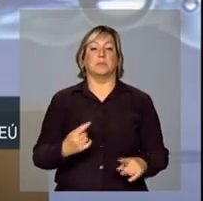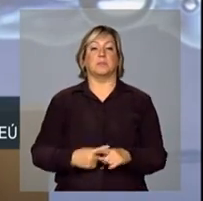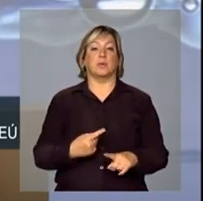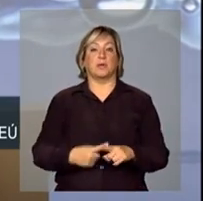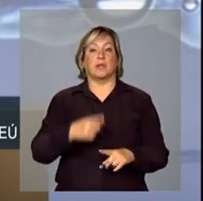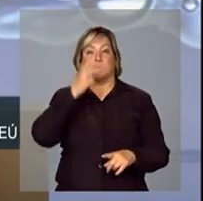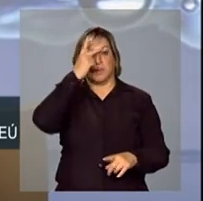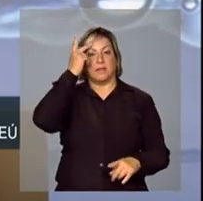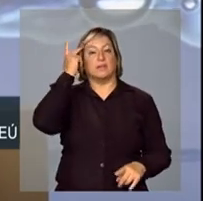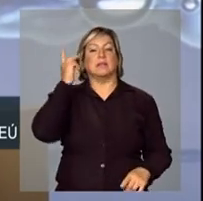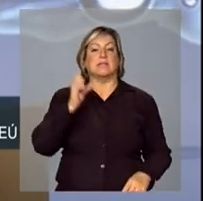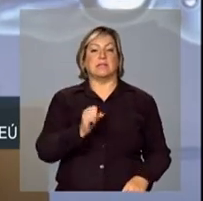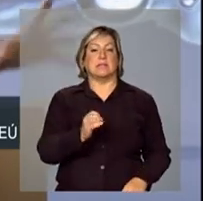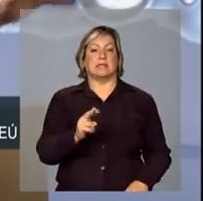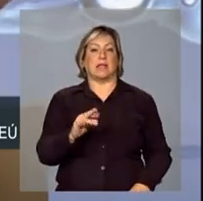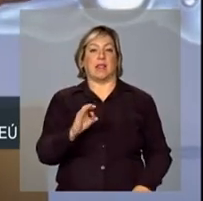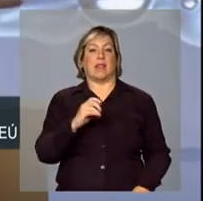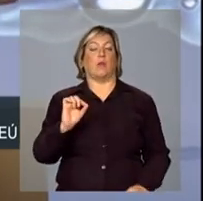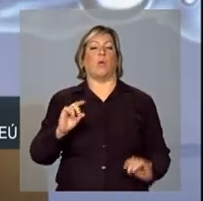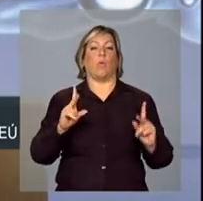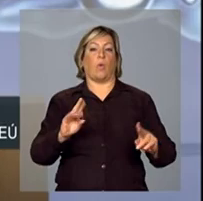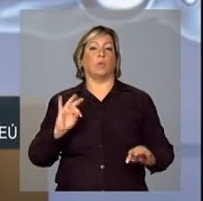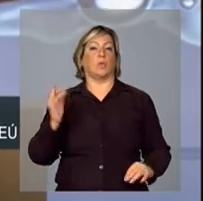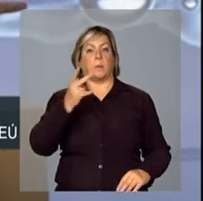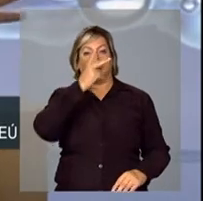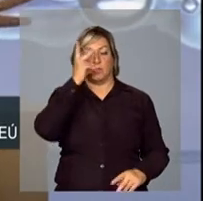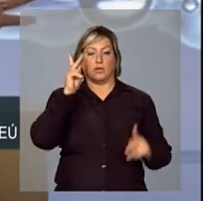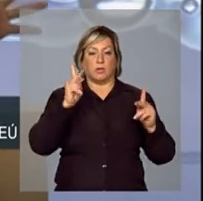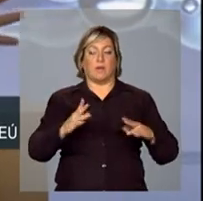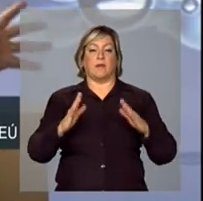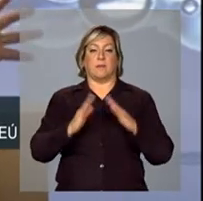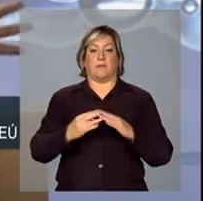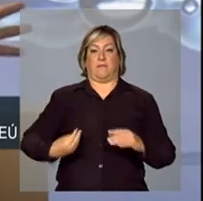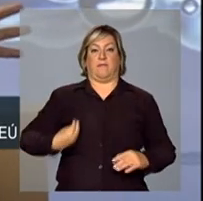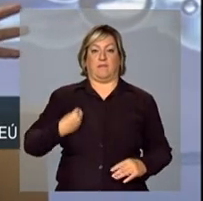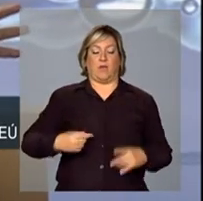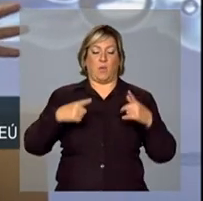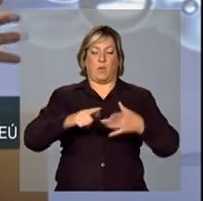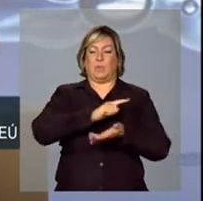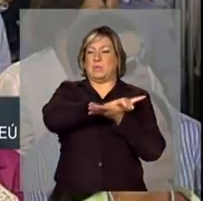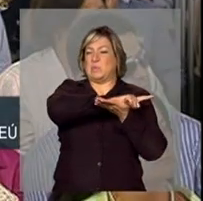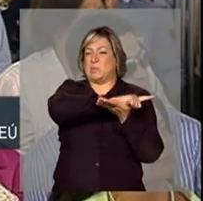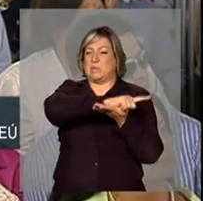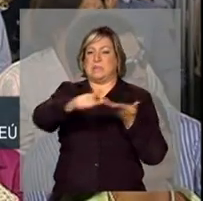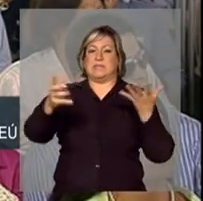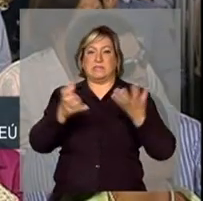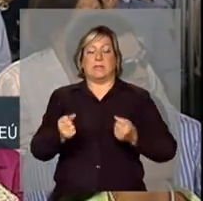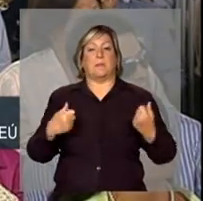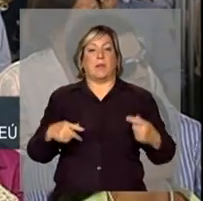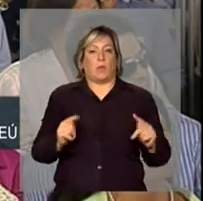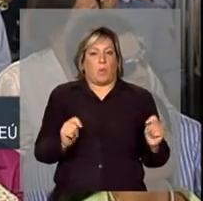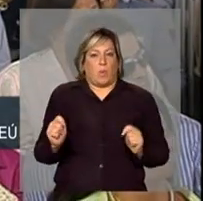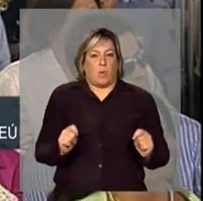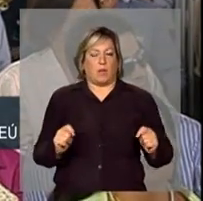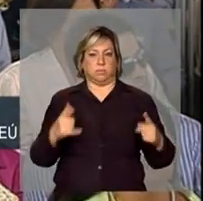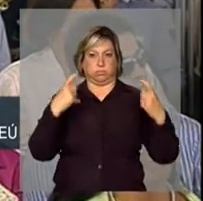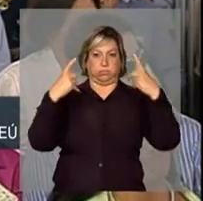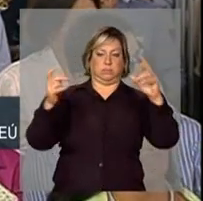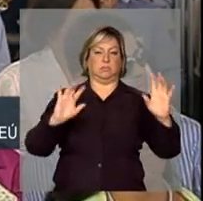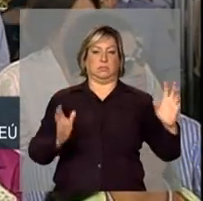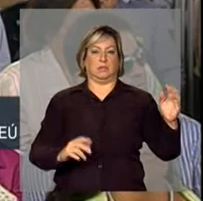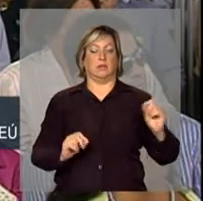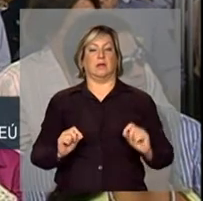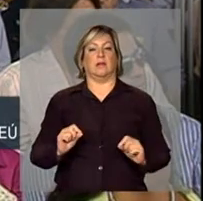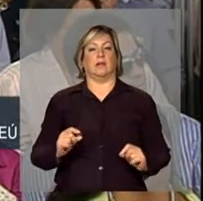os sertanejos, como toda a população que vive em região desértica, tem que poupar energia. Os